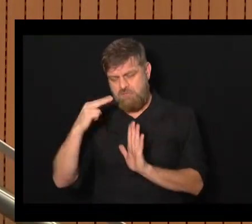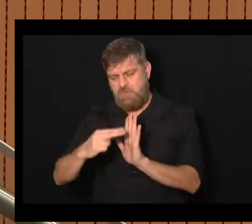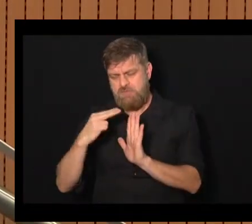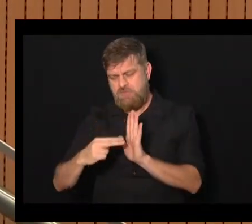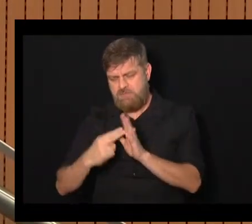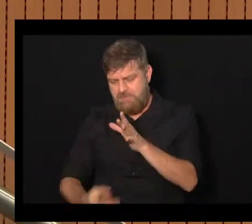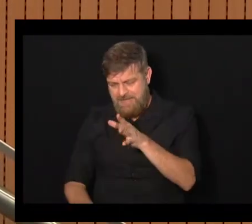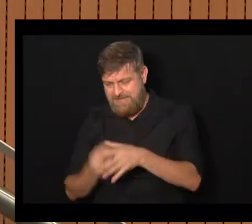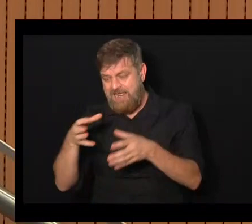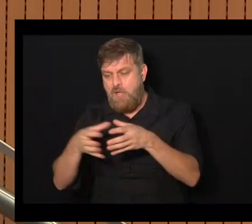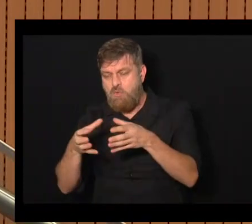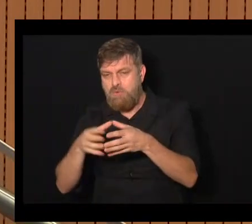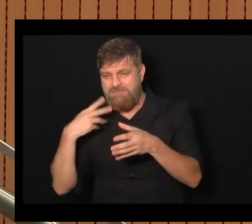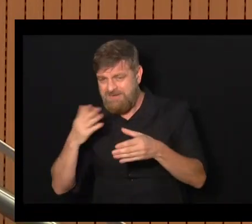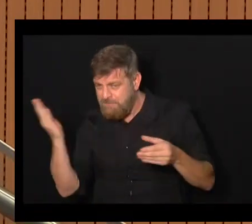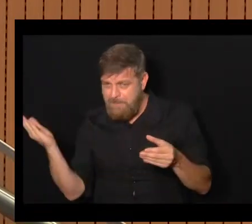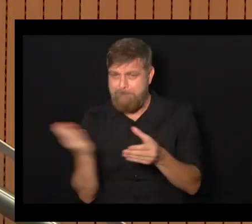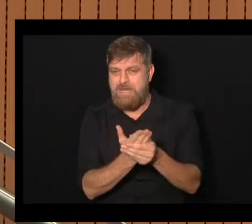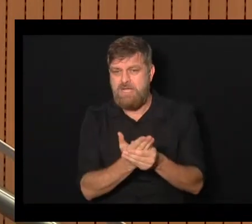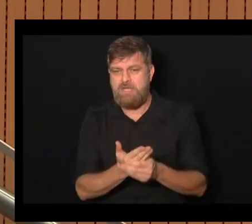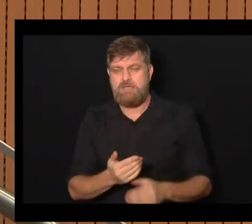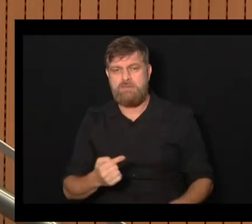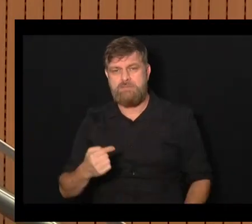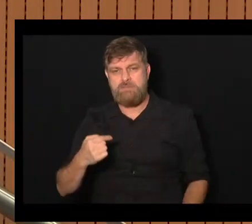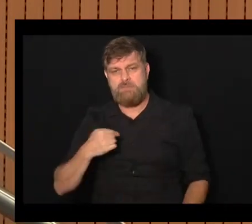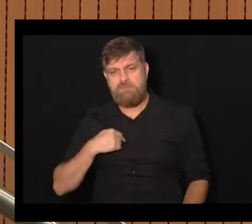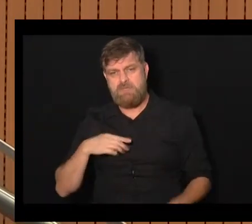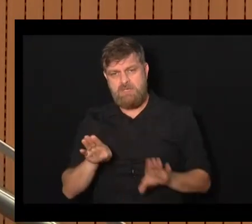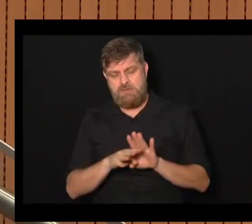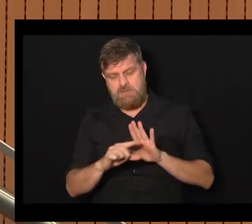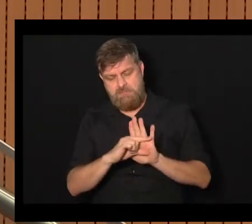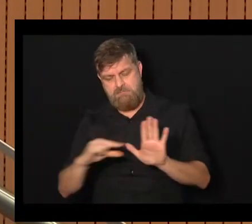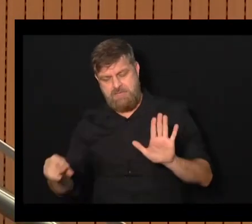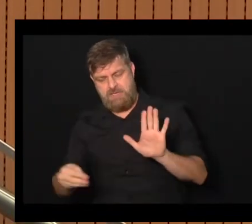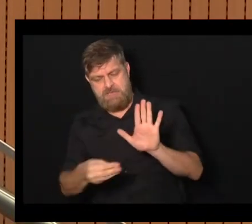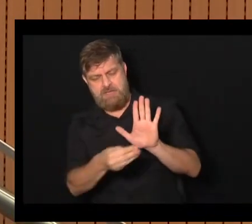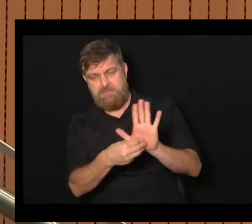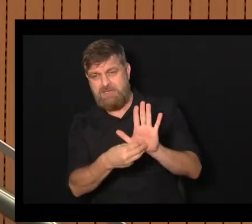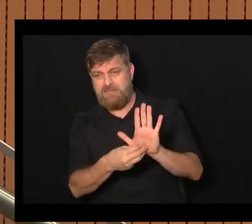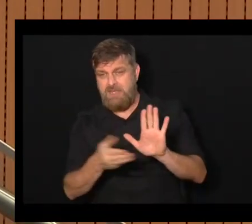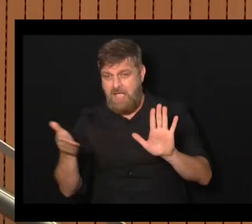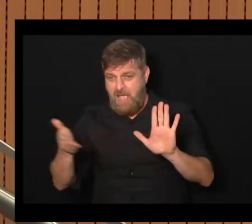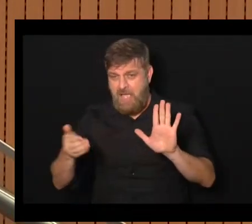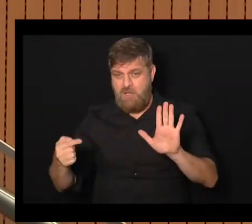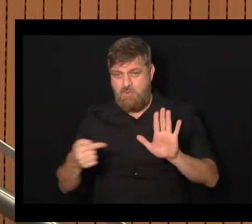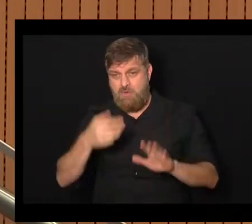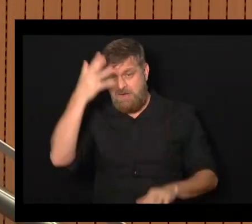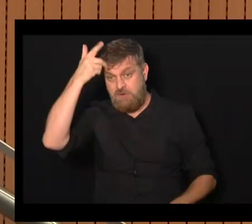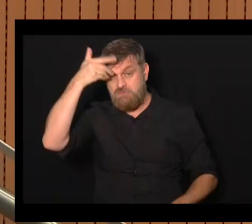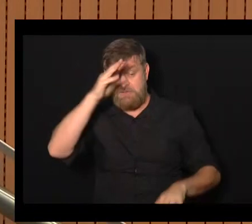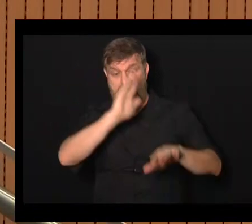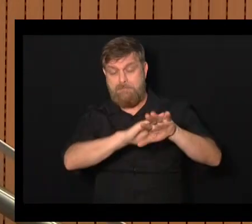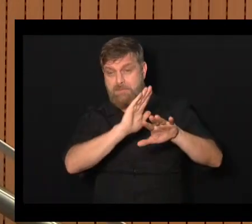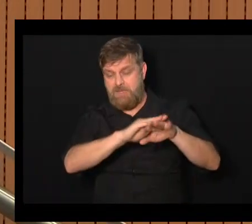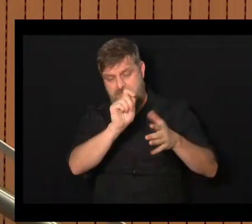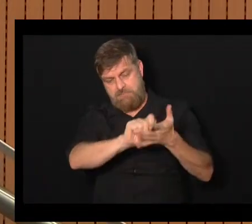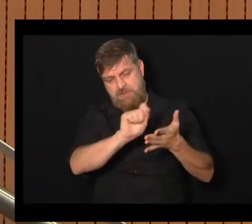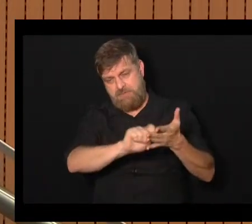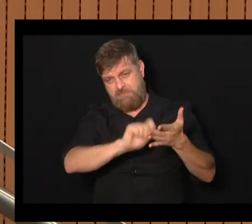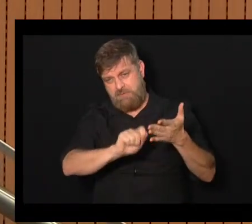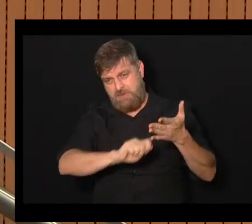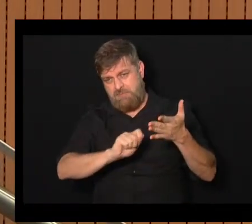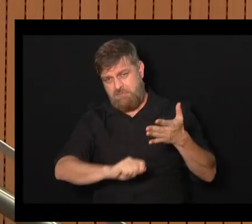CPI da Endec. Fiz também uma emenda no projeto, agora elaborado pelo vereador Rodrigo. Até